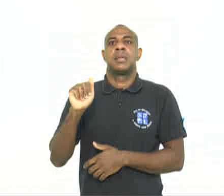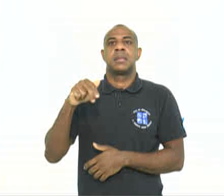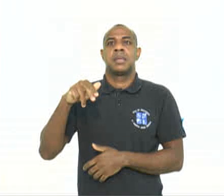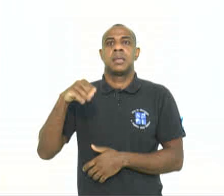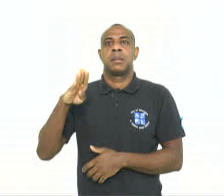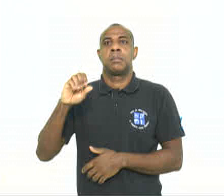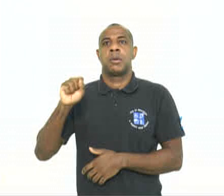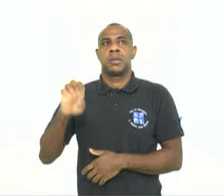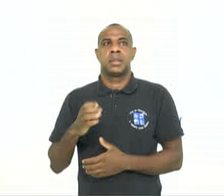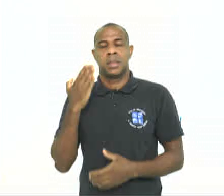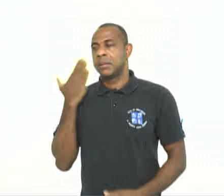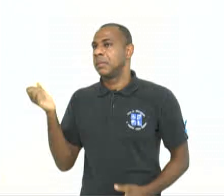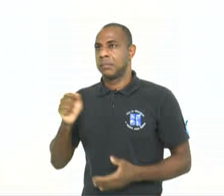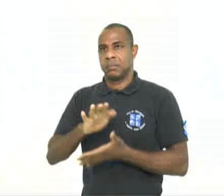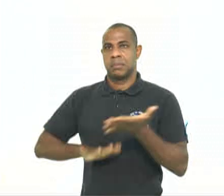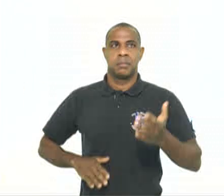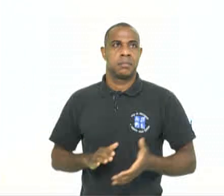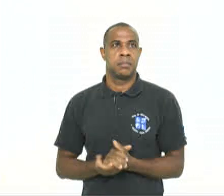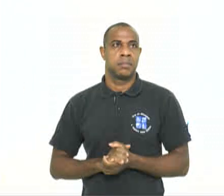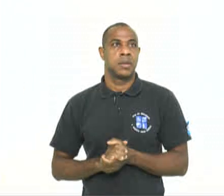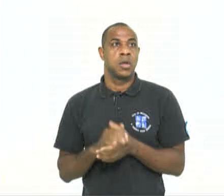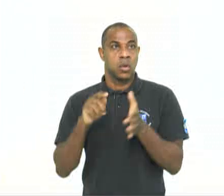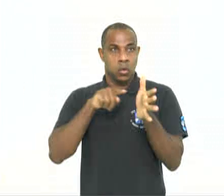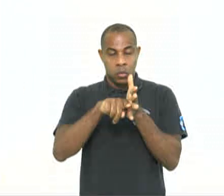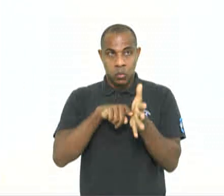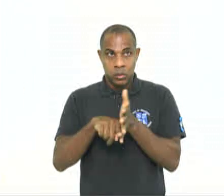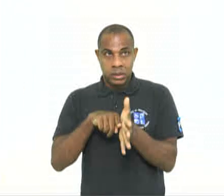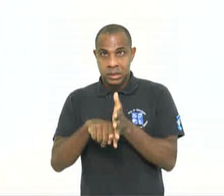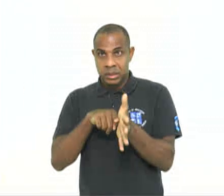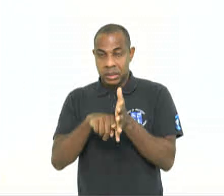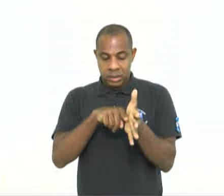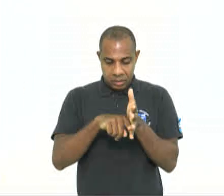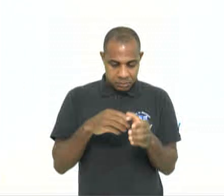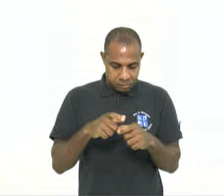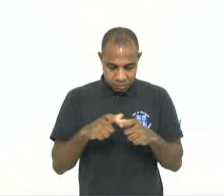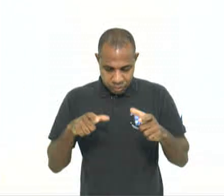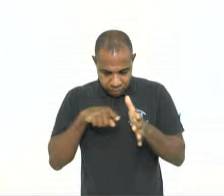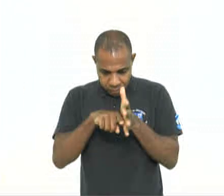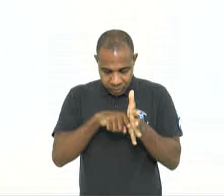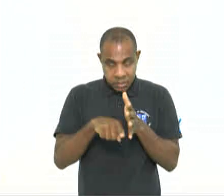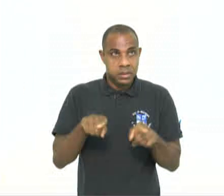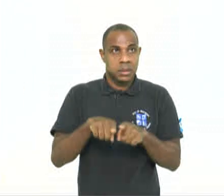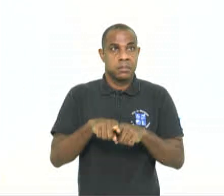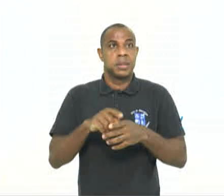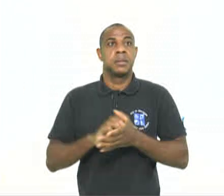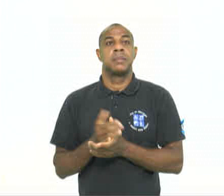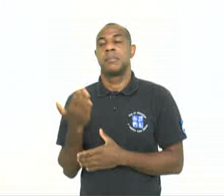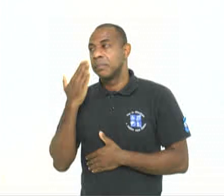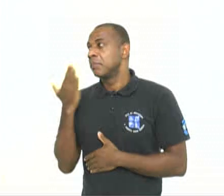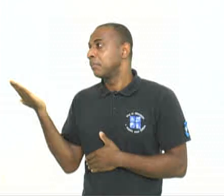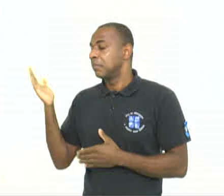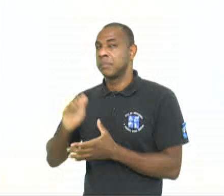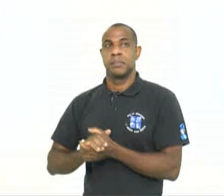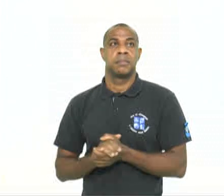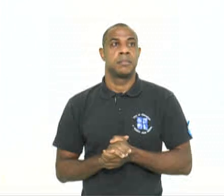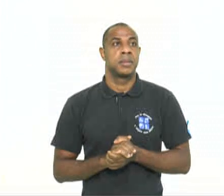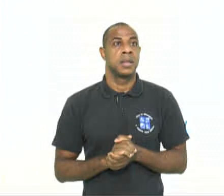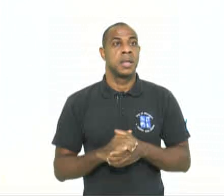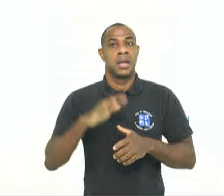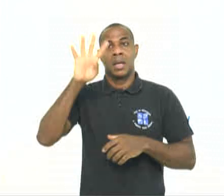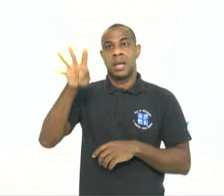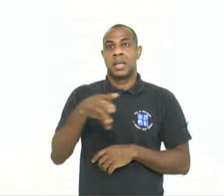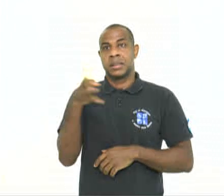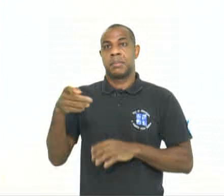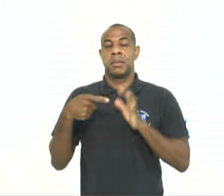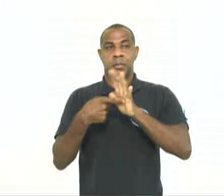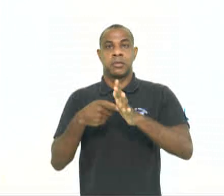um exercício aqui. O hemograma é um exame laboratorial que informa o número de hemácias, glóbulos brancos e plaquetas, tá? A tabela apresenta